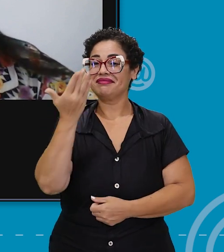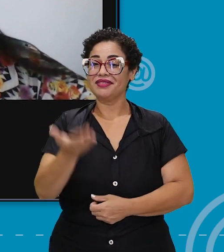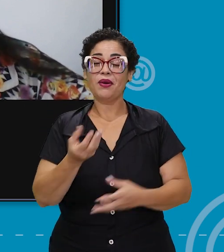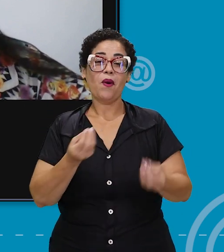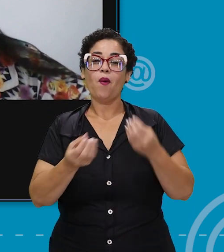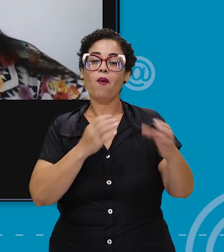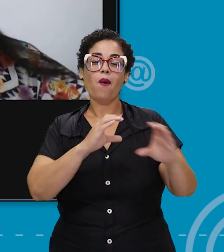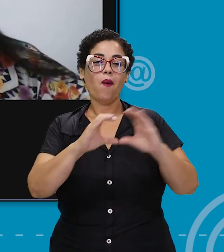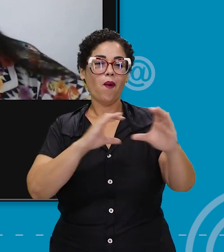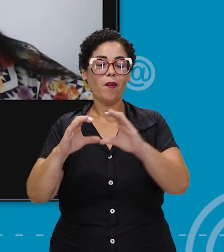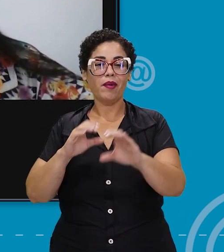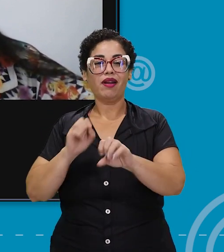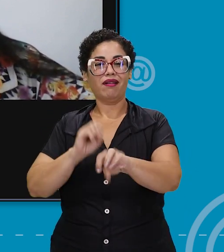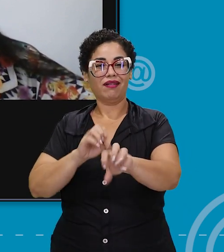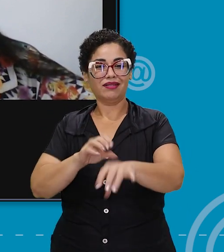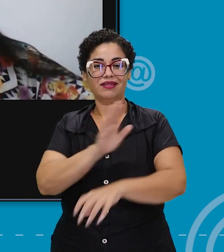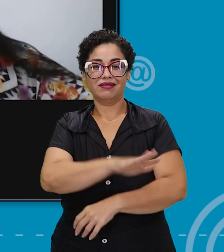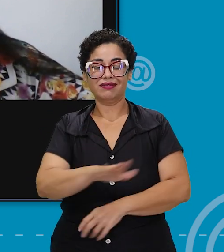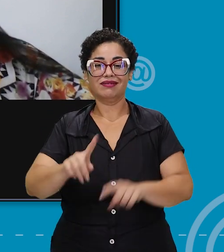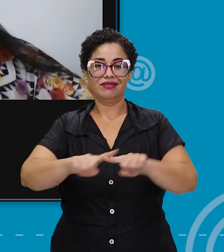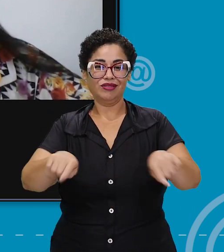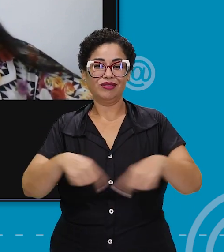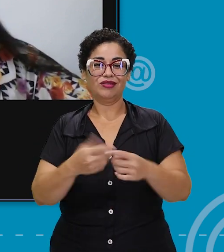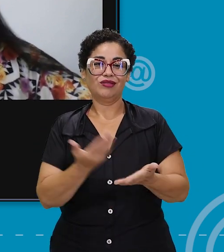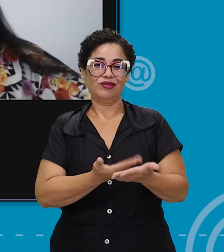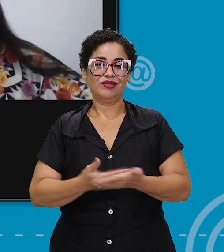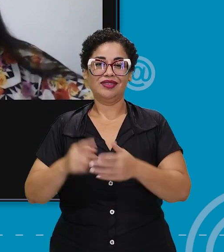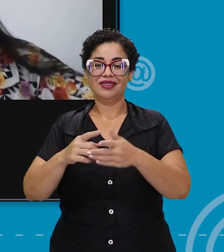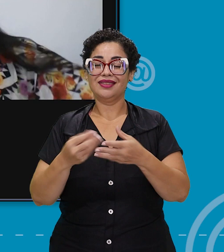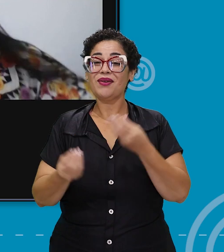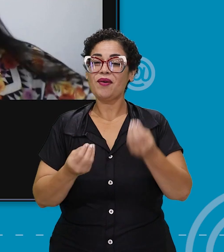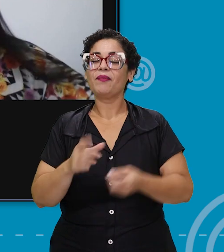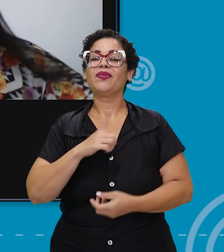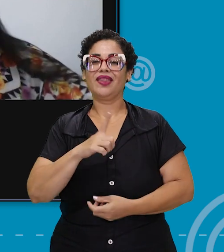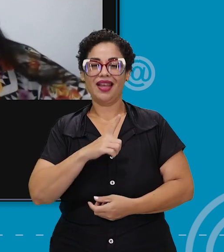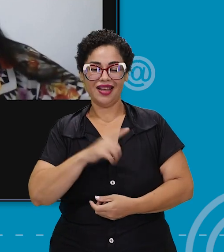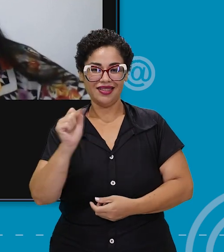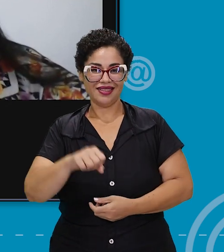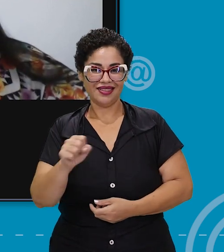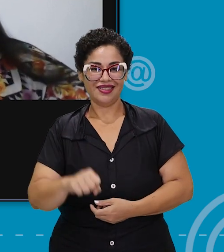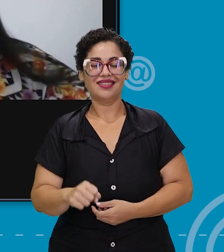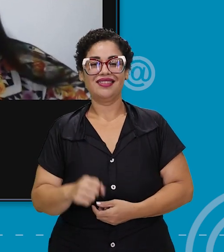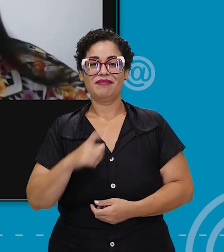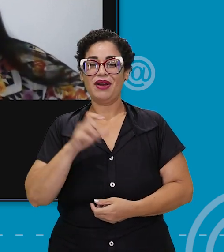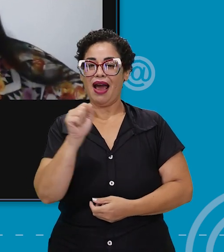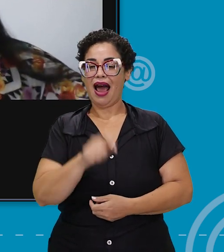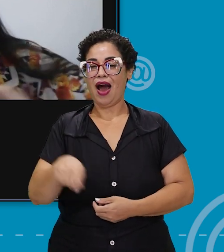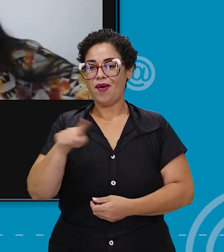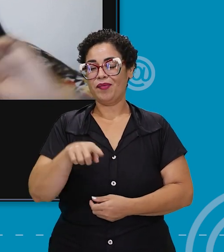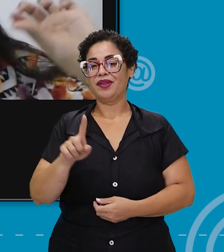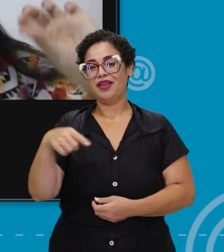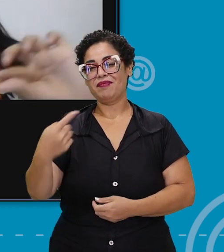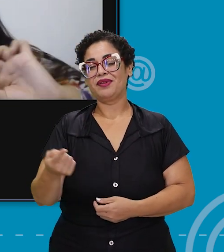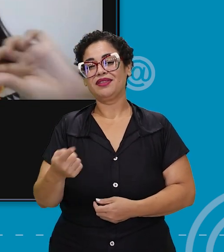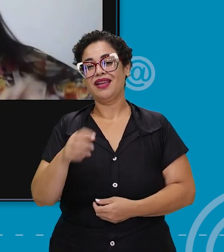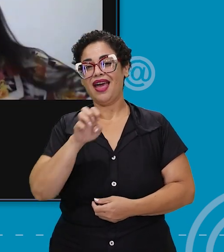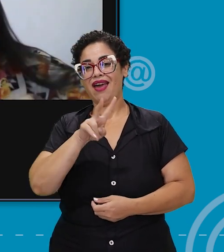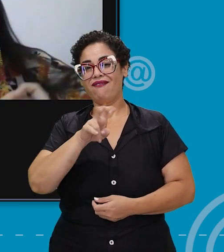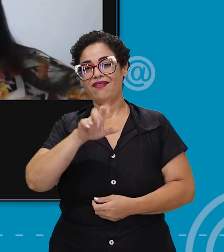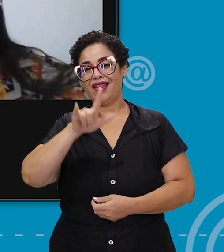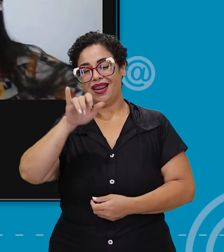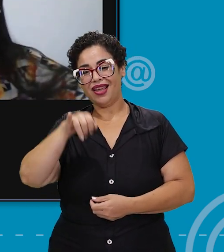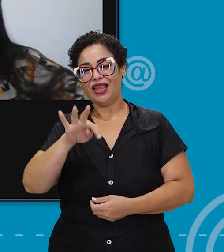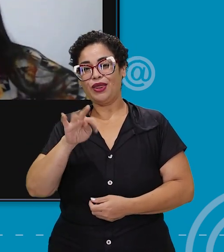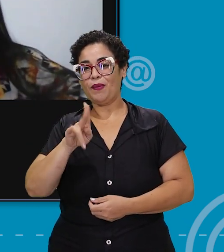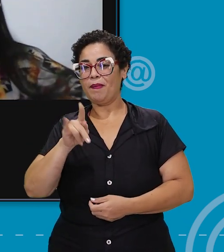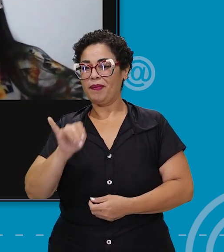você como conversar com seus alunos, seus estudantes em sala? Tem sim, tem. Eu posso deixar o arroba depois, é